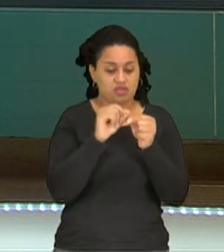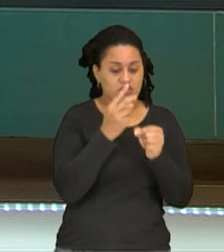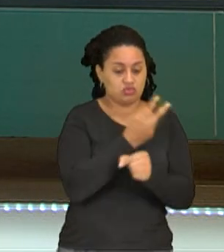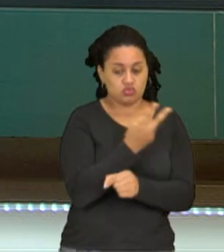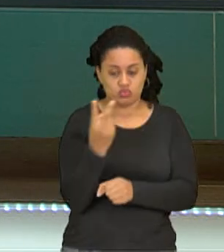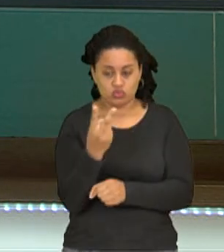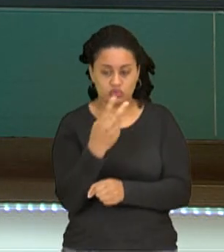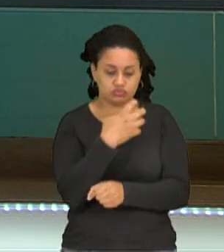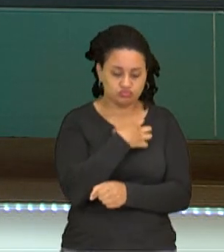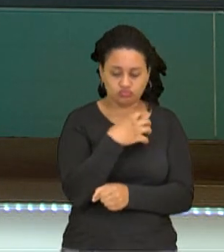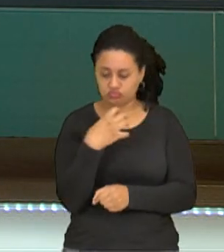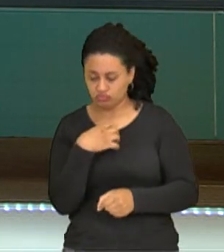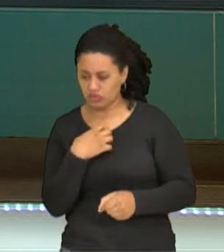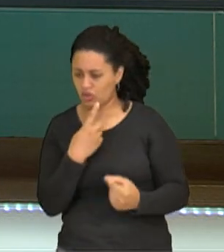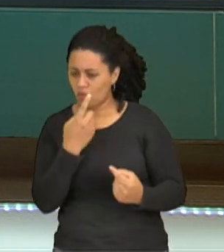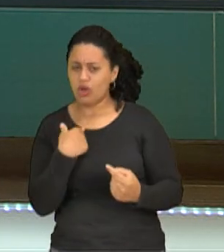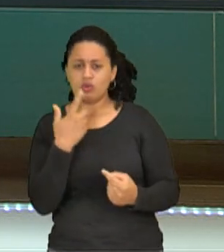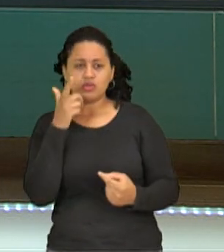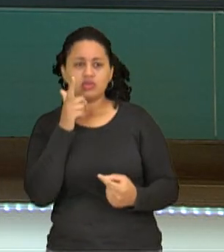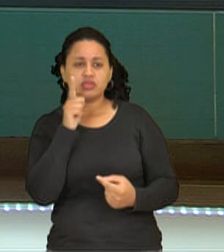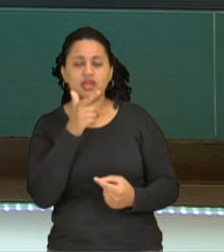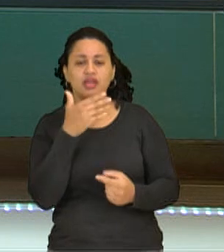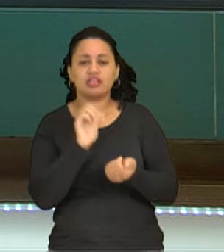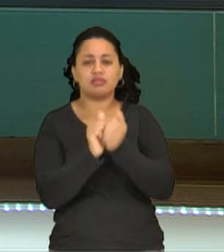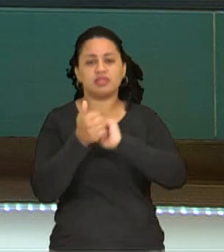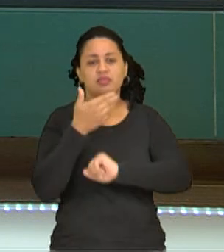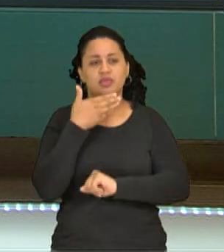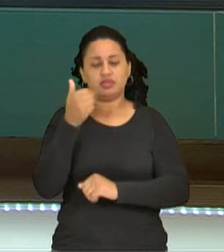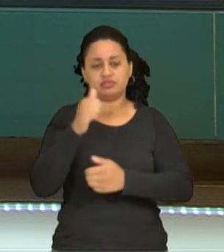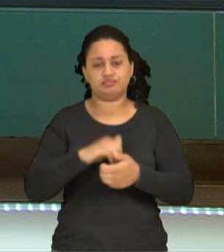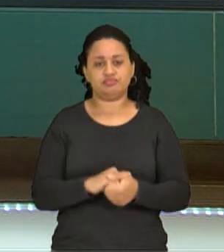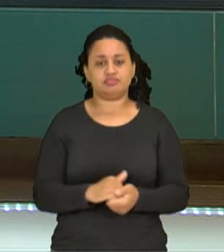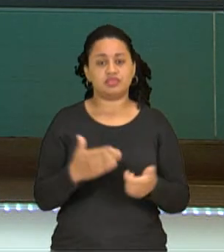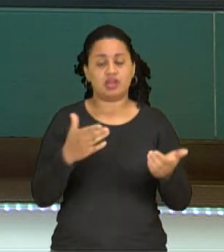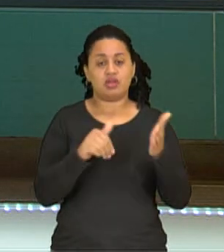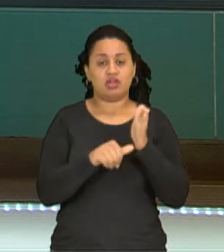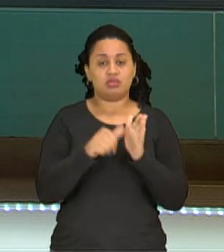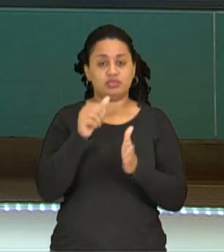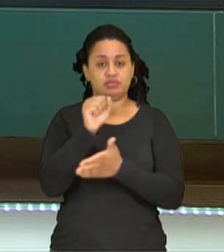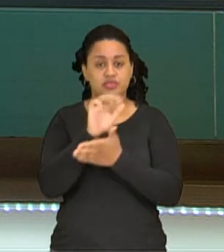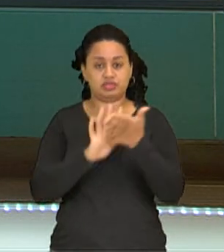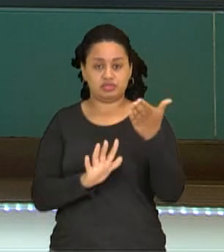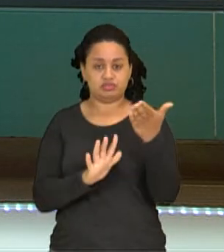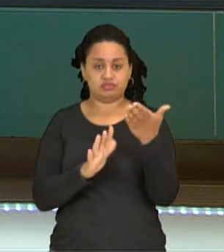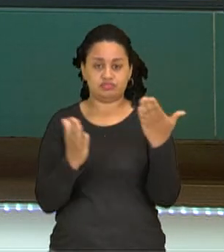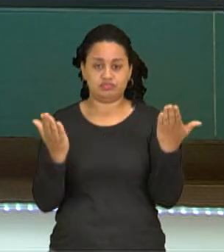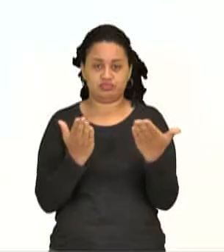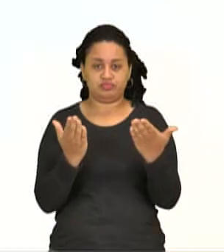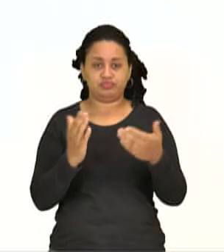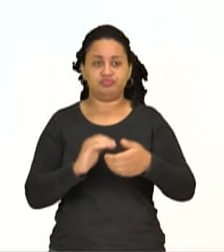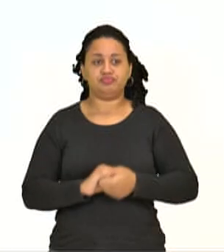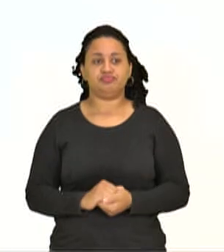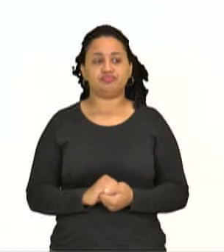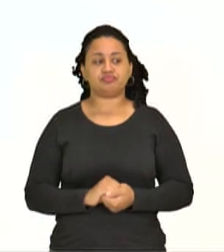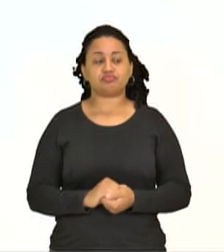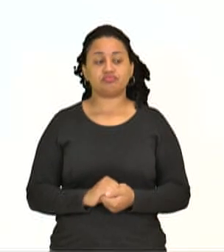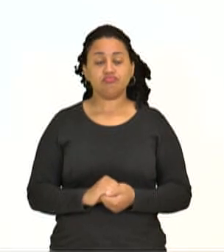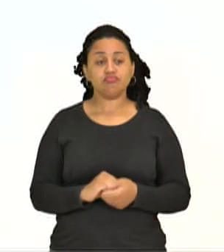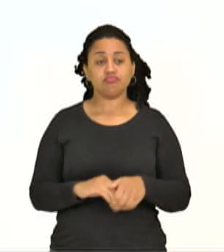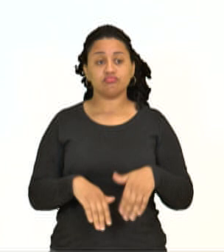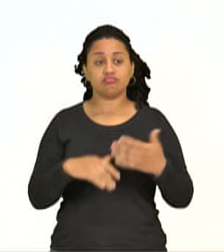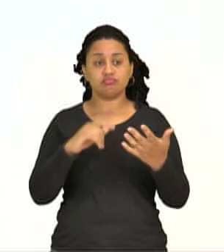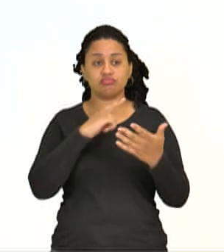vocês mais se adaptam para resolver. Vamos agora ao nosso primeiro exercício de hoje. Ó,